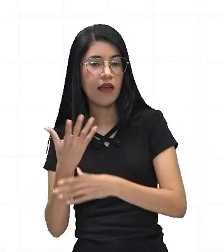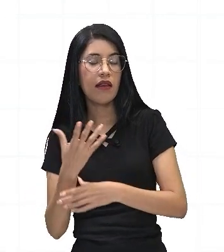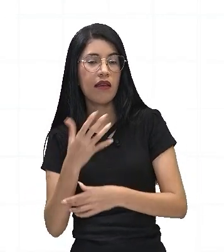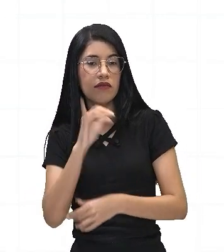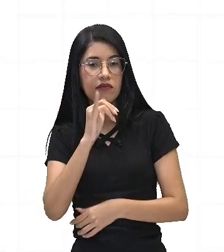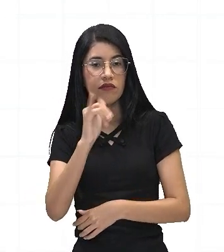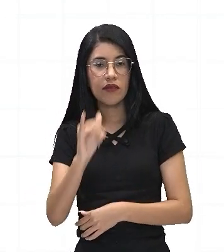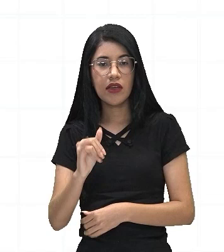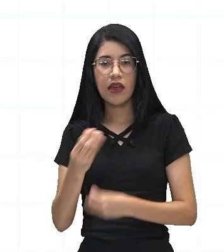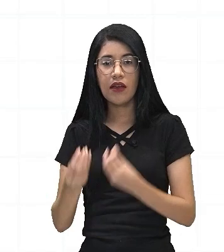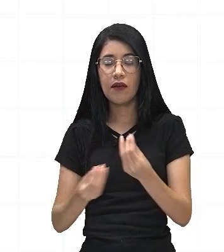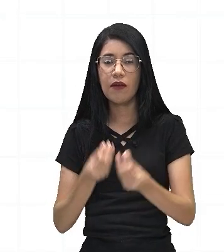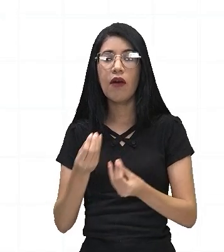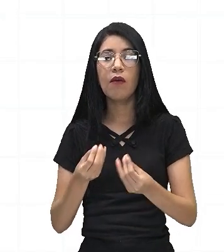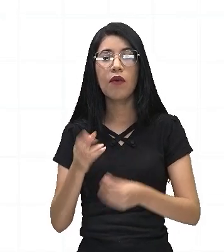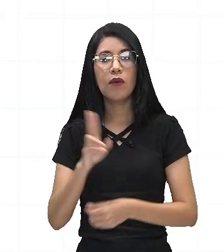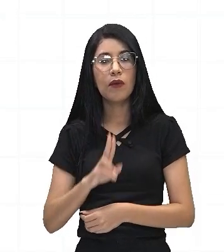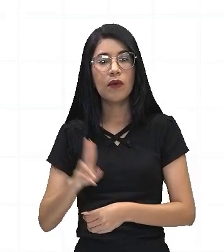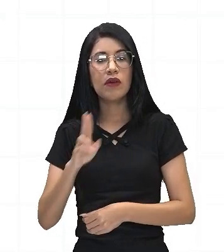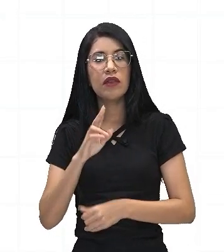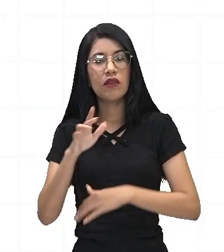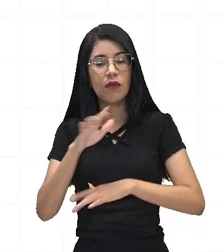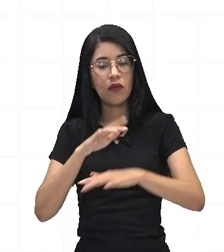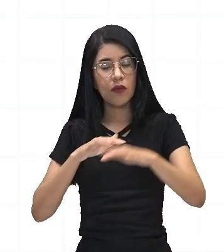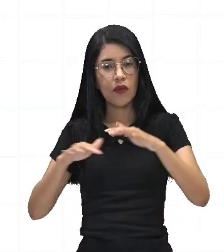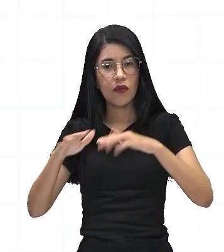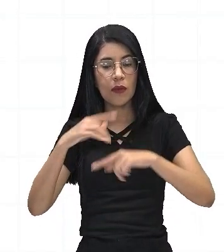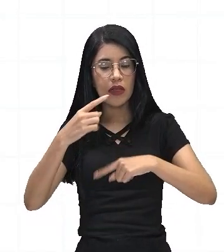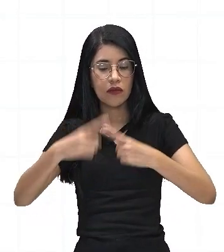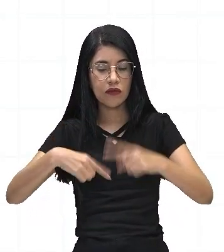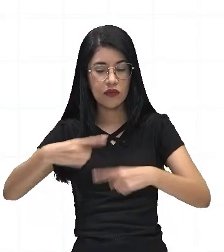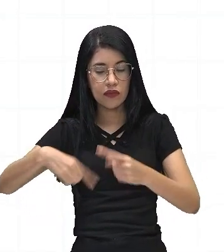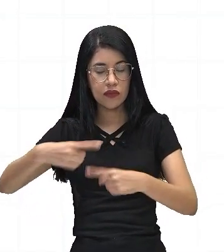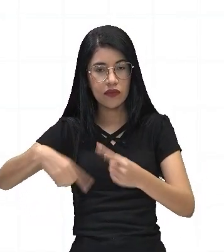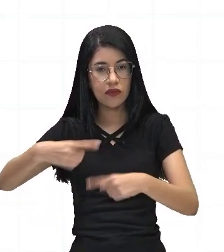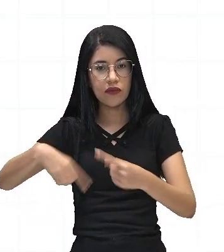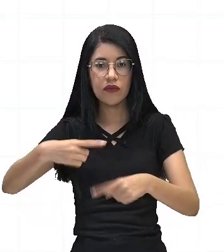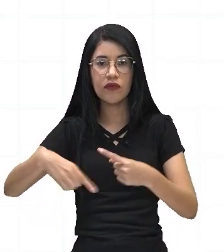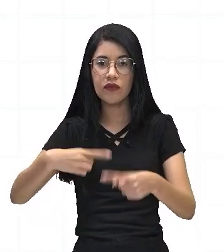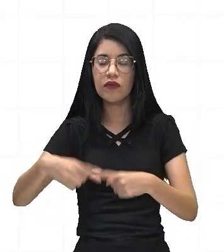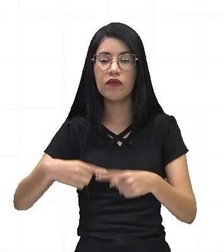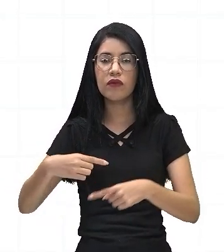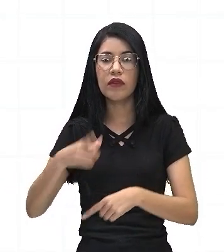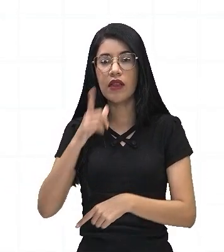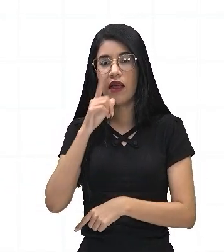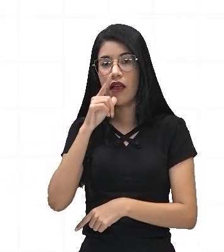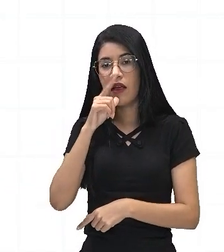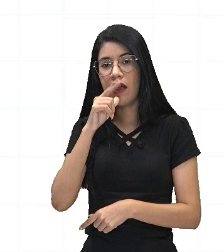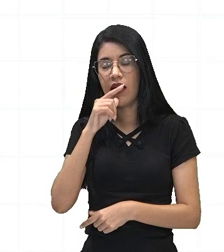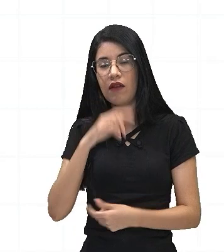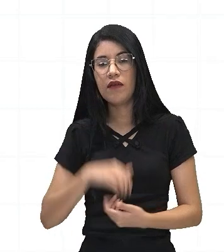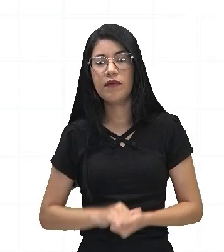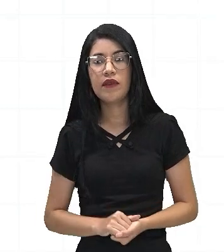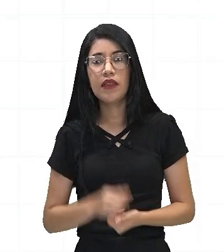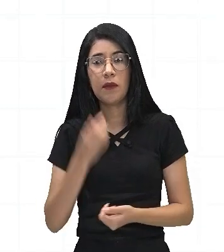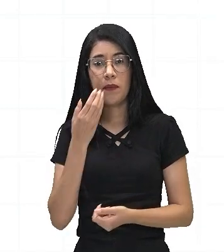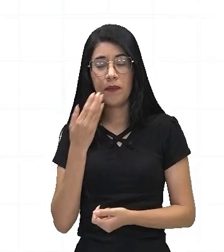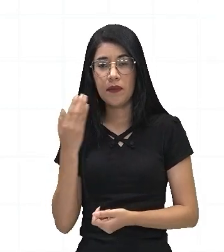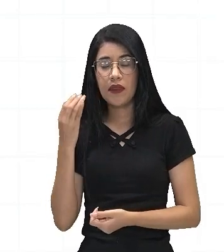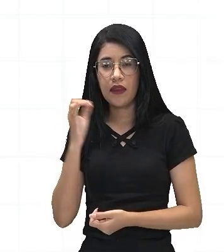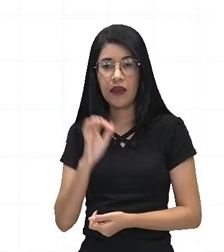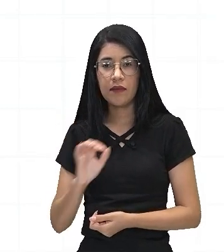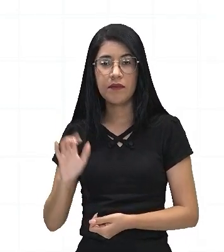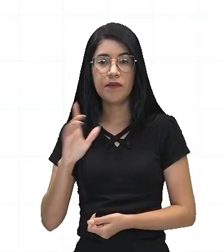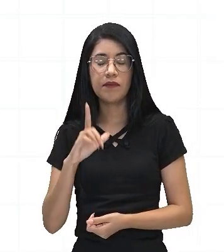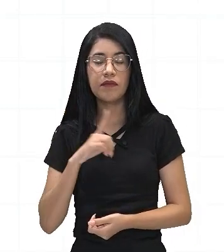que funciona por meio da movimentação de turbinas pela força da água. Aí na imagem você observa a usina hidrelétrica de Belo